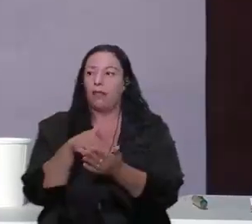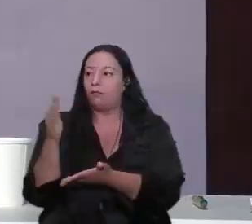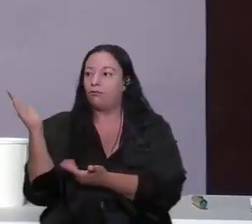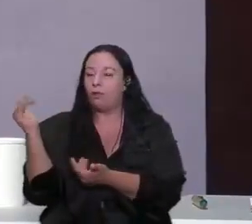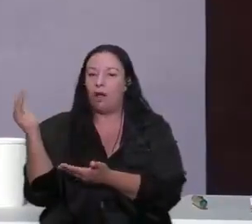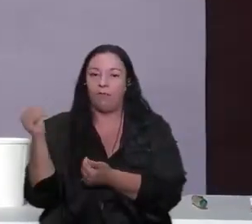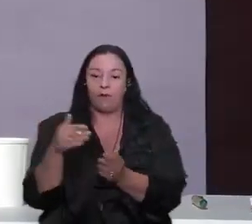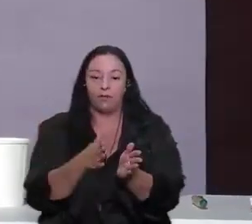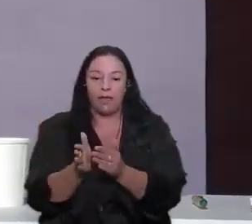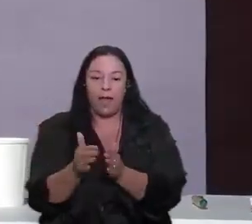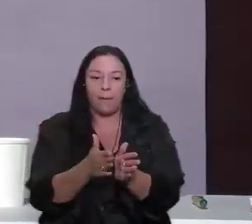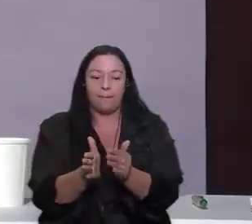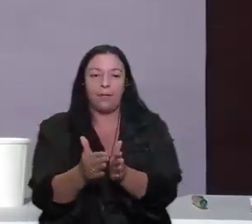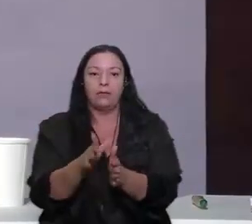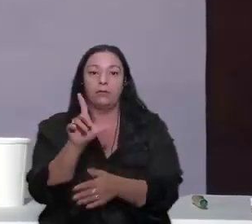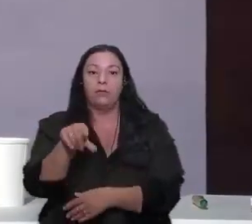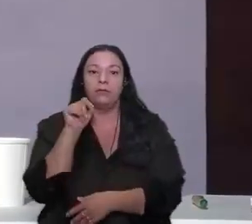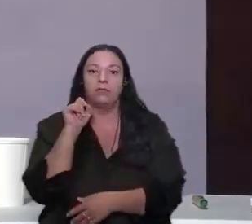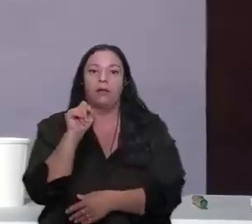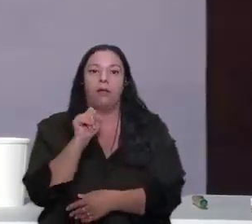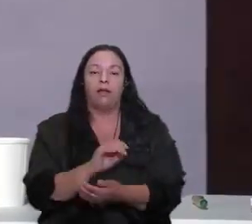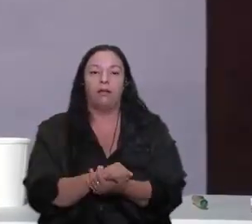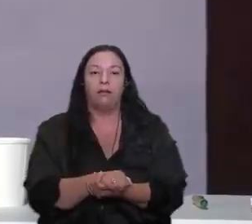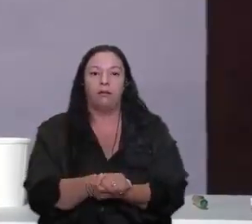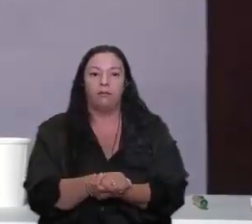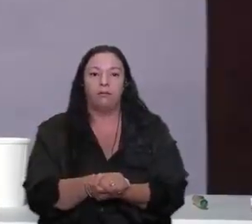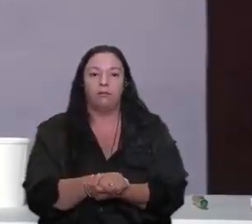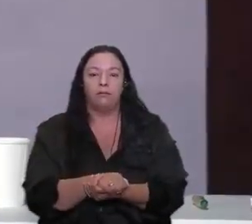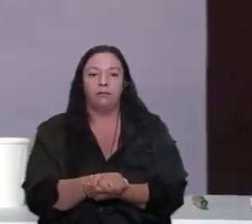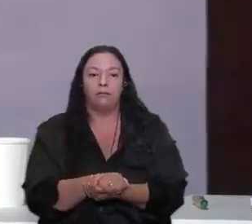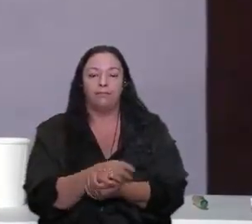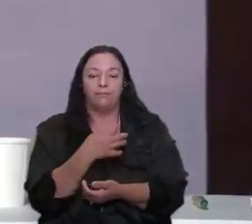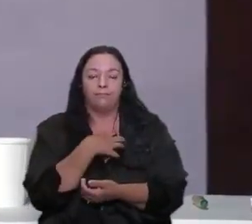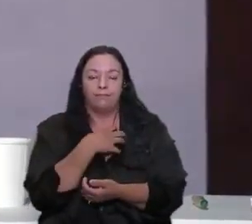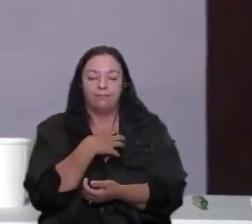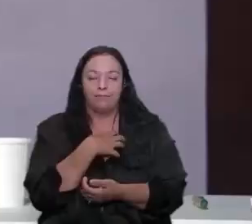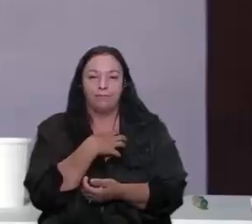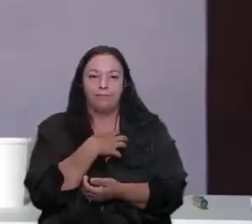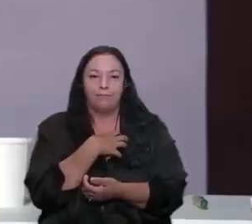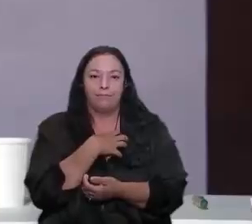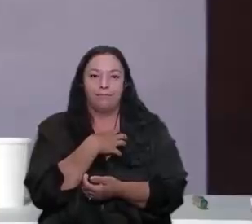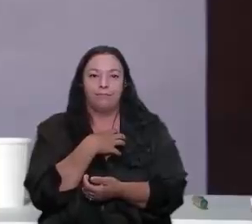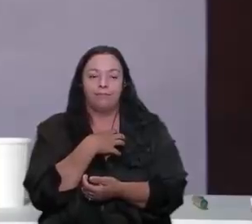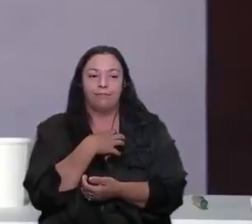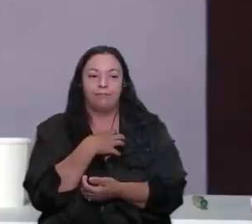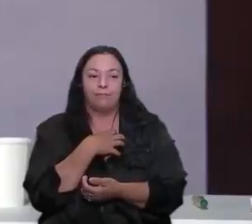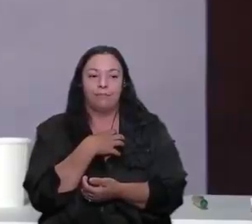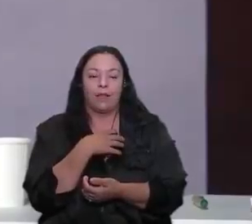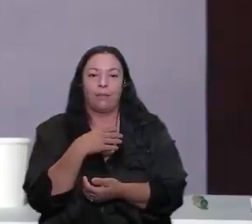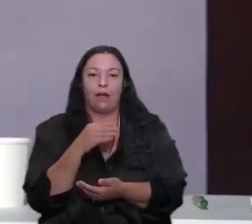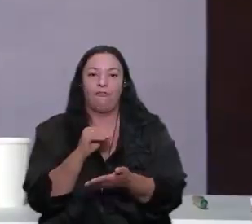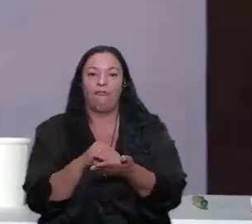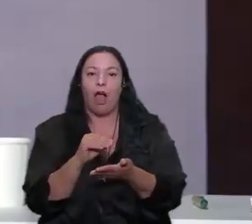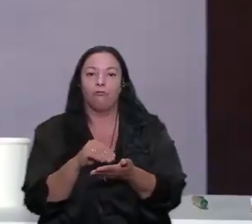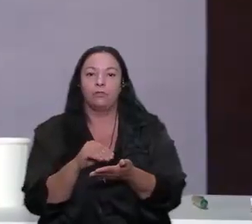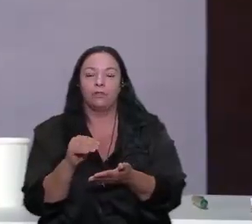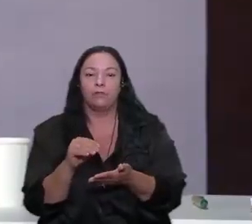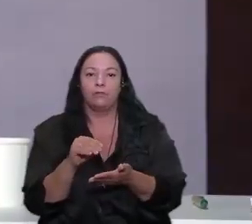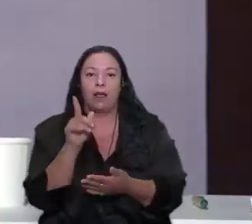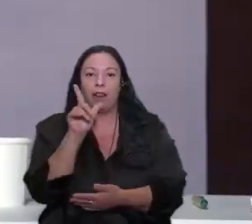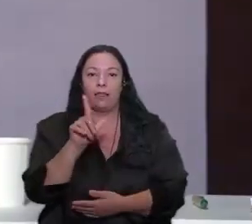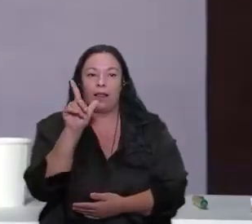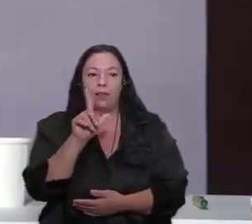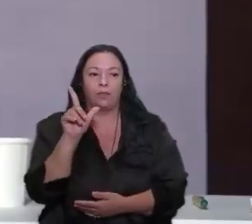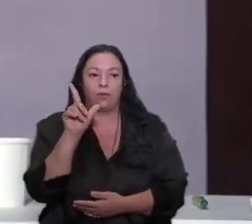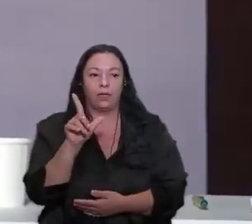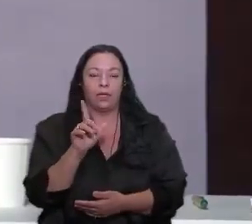eles tomam e que, muitas vezes, a gente sente uma ausência, até mesmo dessas pessoas nas literaturas. Então, por